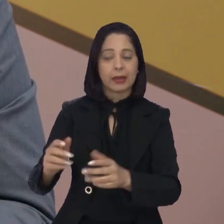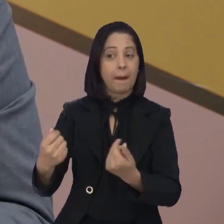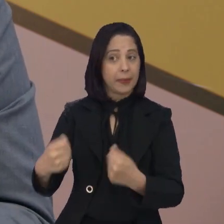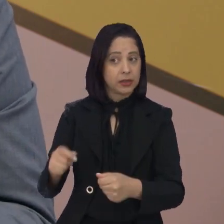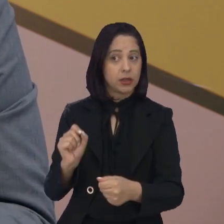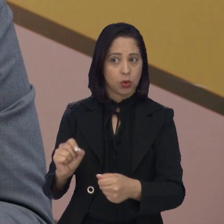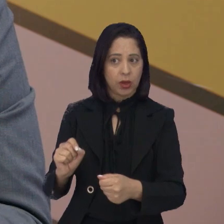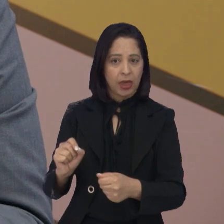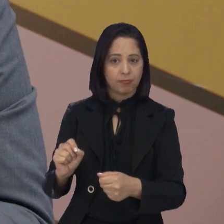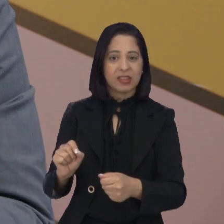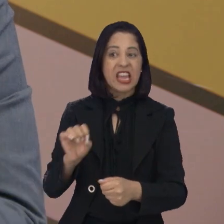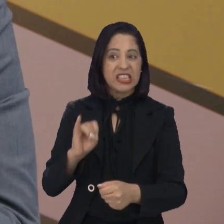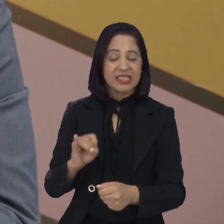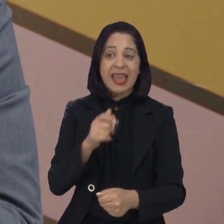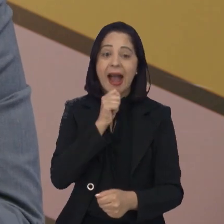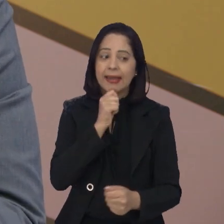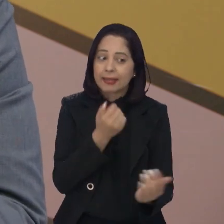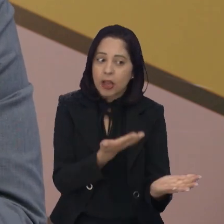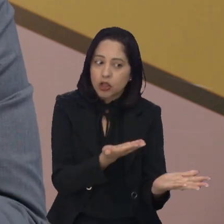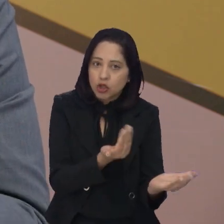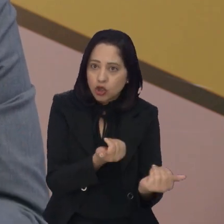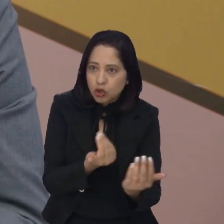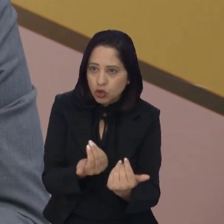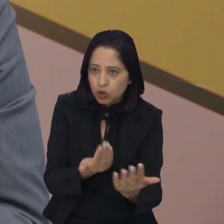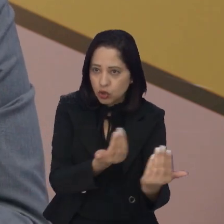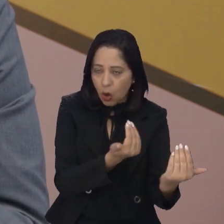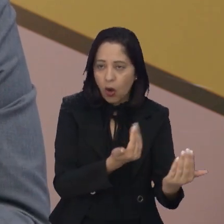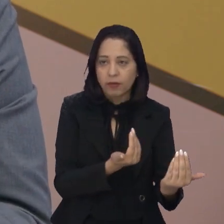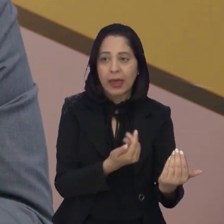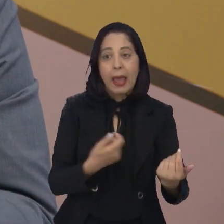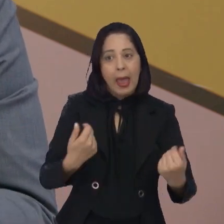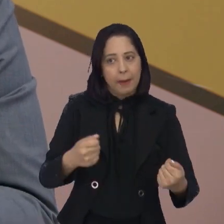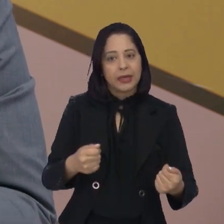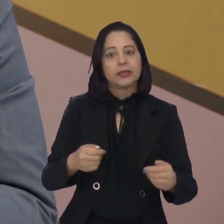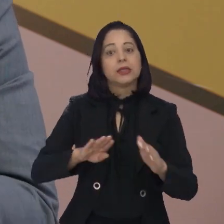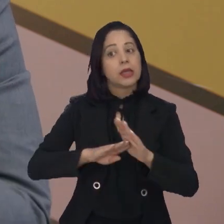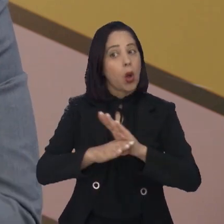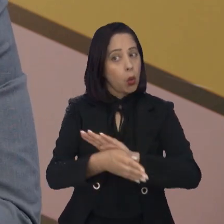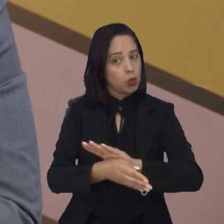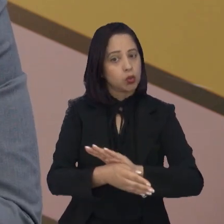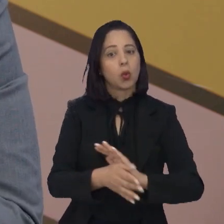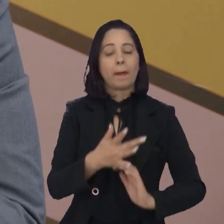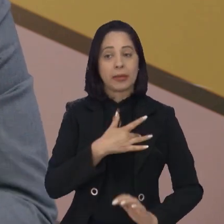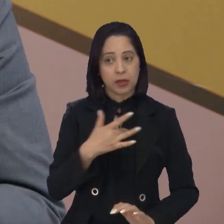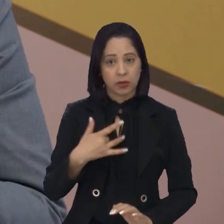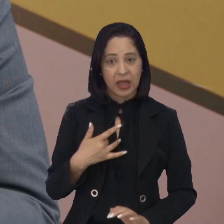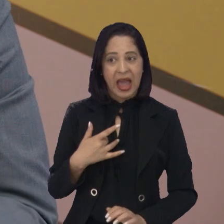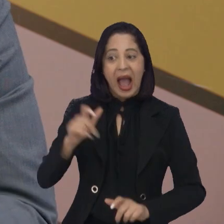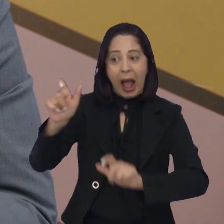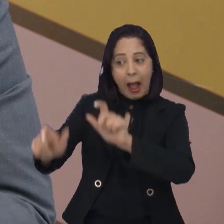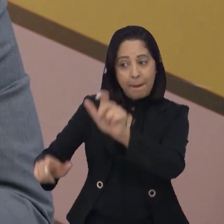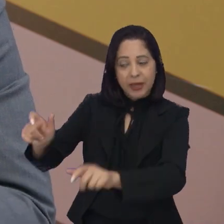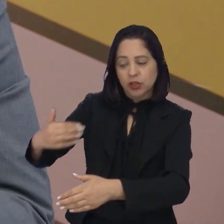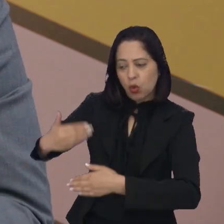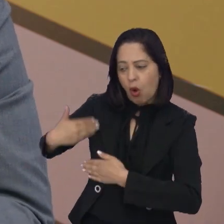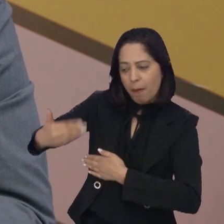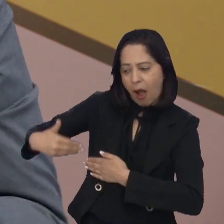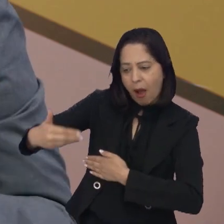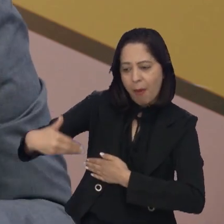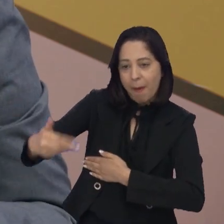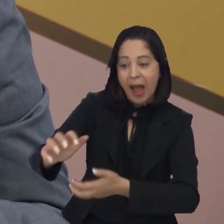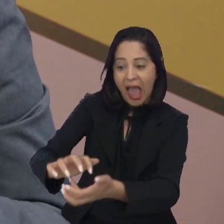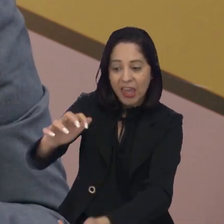mais jovem, que é o que você vai levar para seu envelhecimento. Então, pessoas que têm um envelhecimento mais saudável